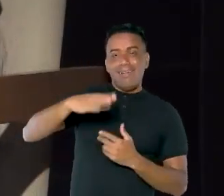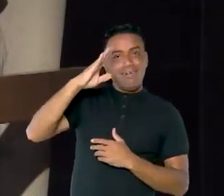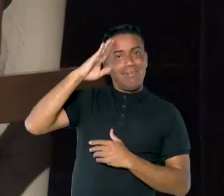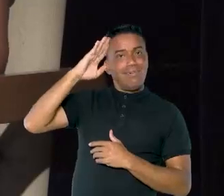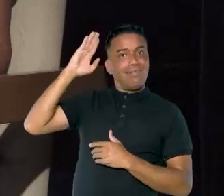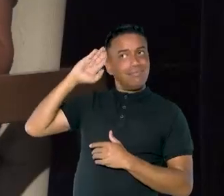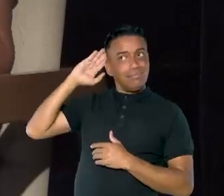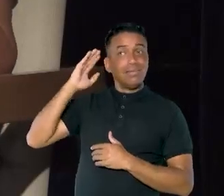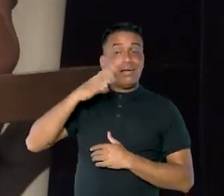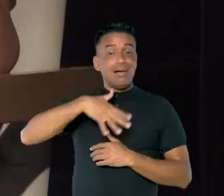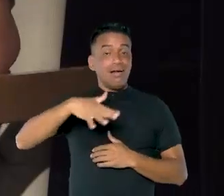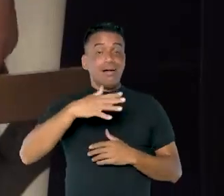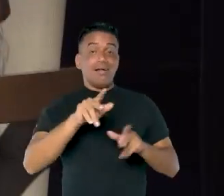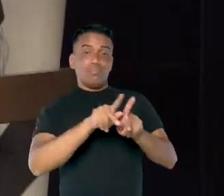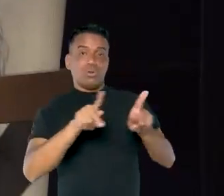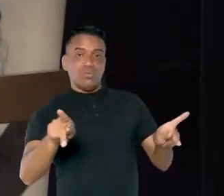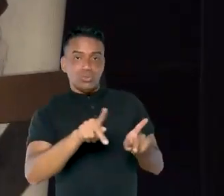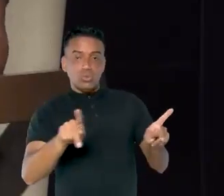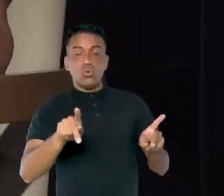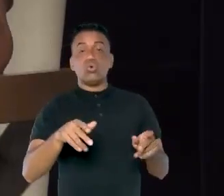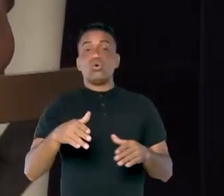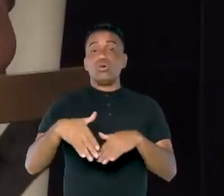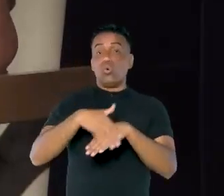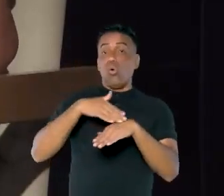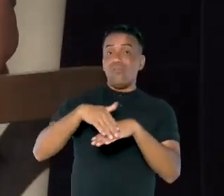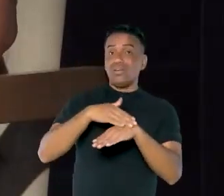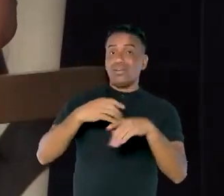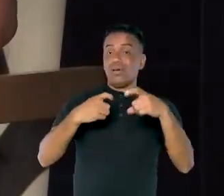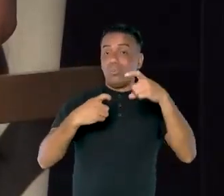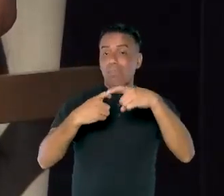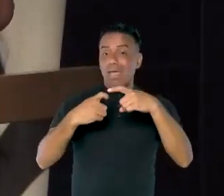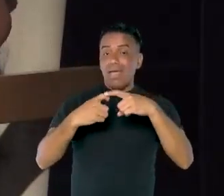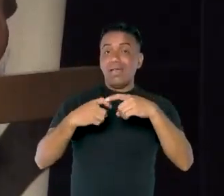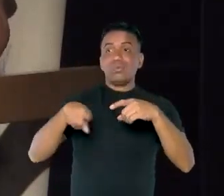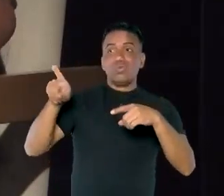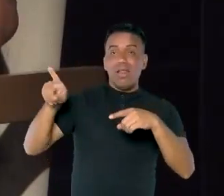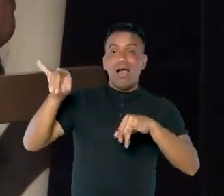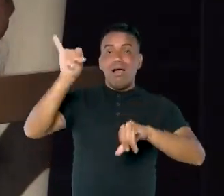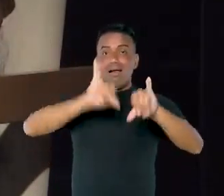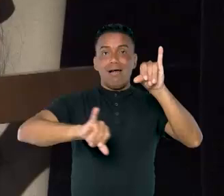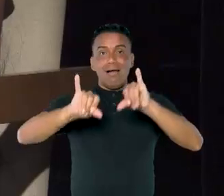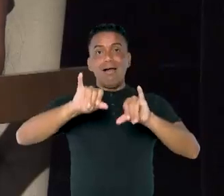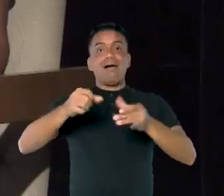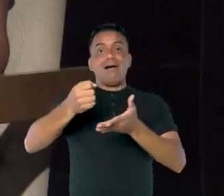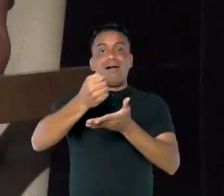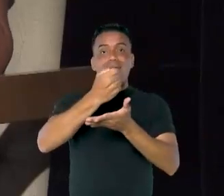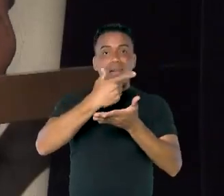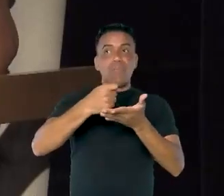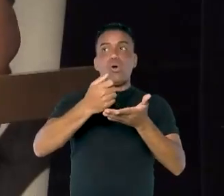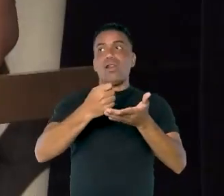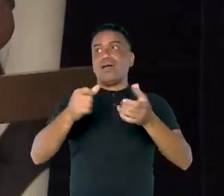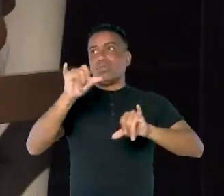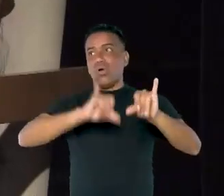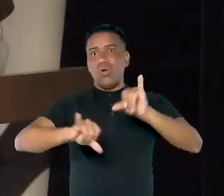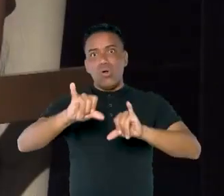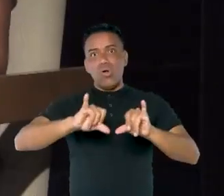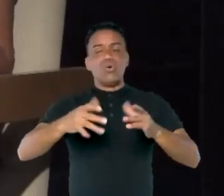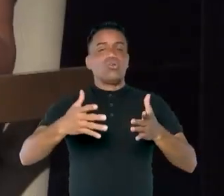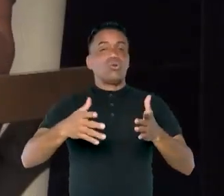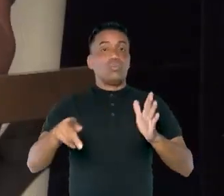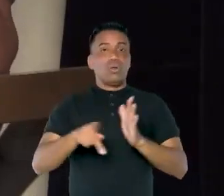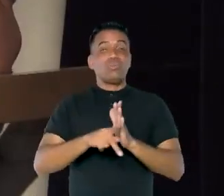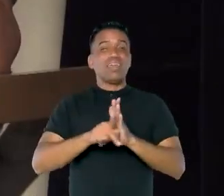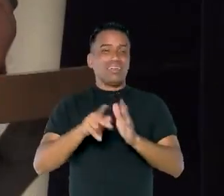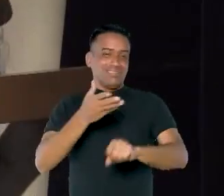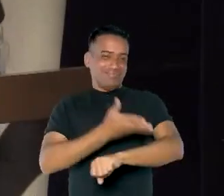com os médicos, né, que passam pelo laboratório, né, que passam por essas coisas de estágio,